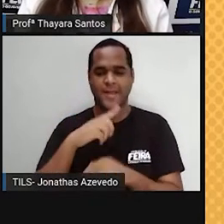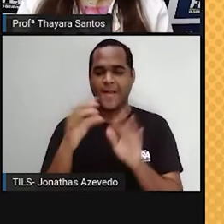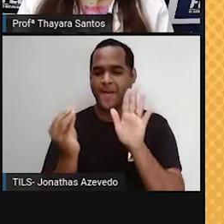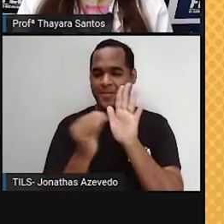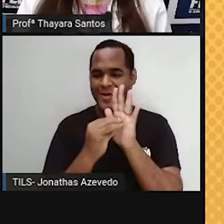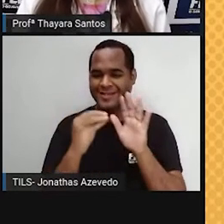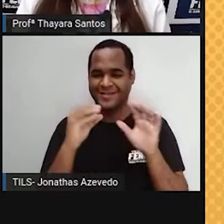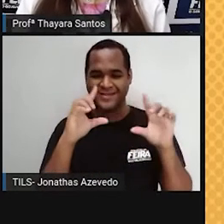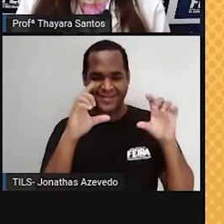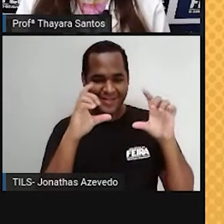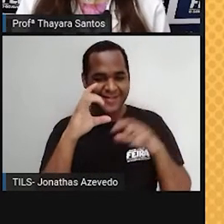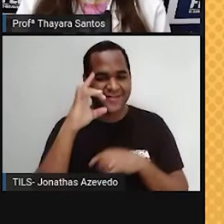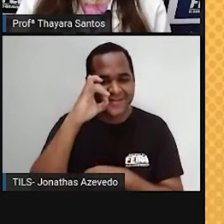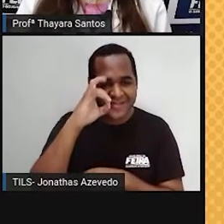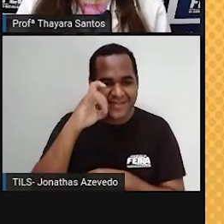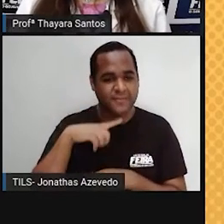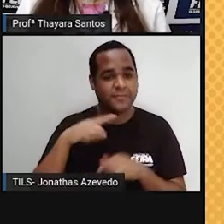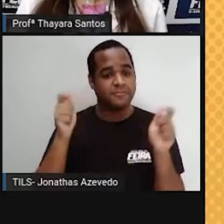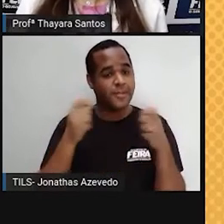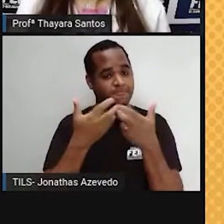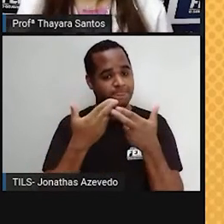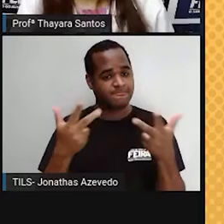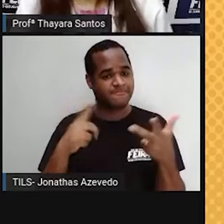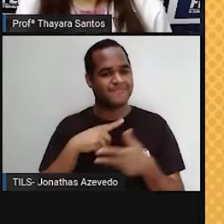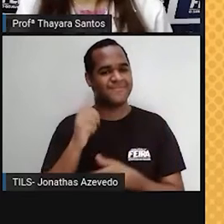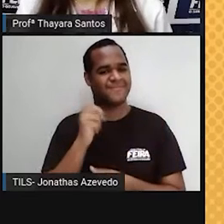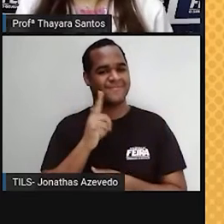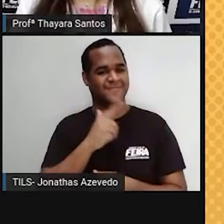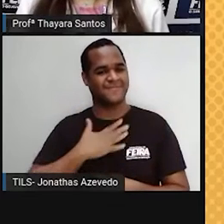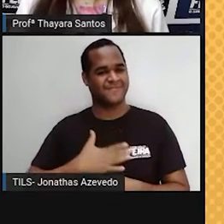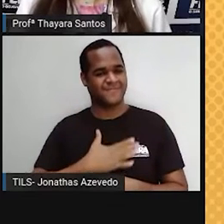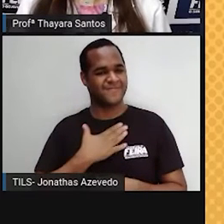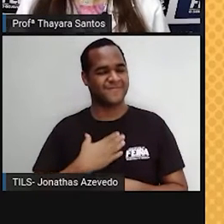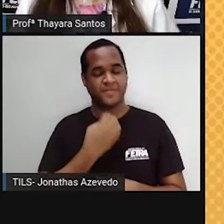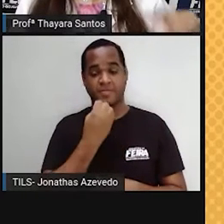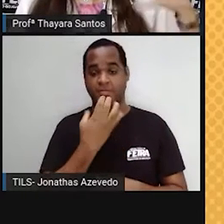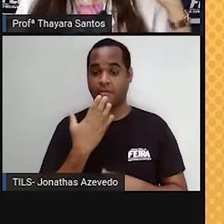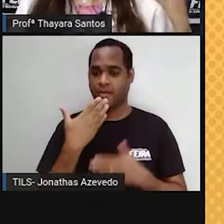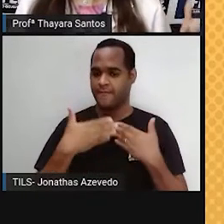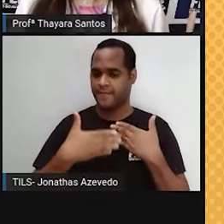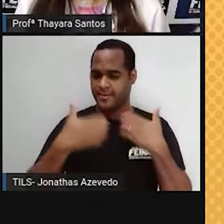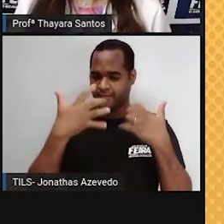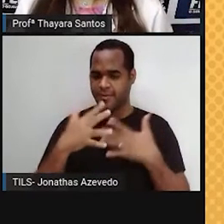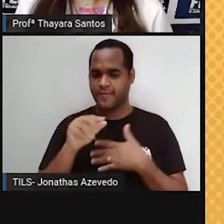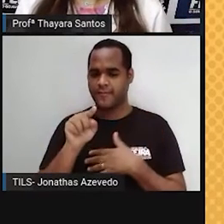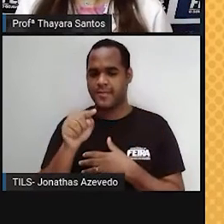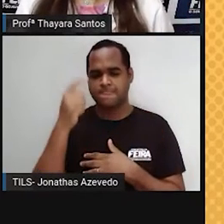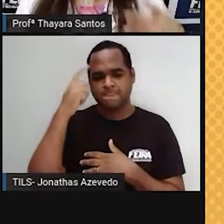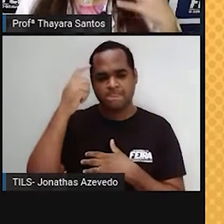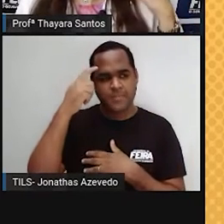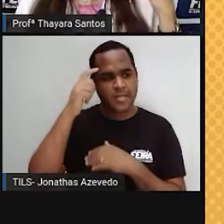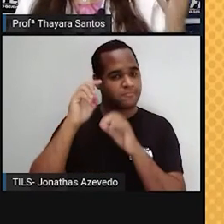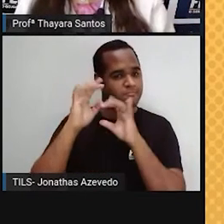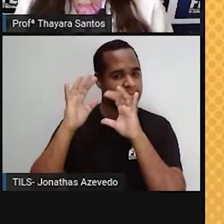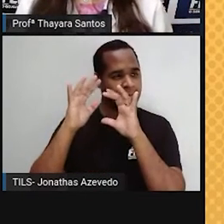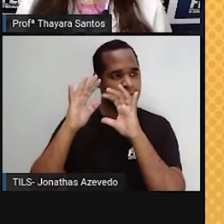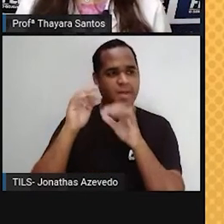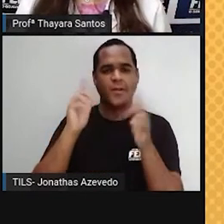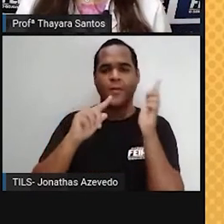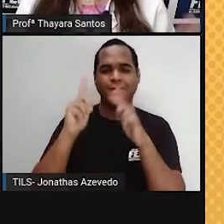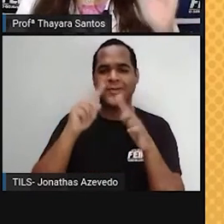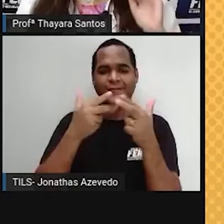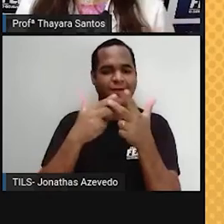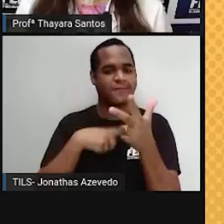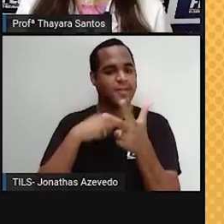eu vou adorar ver as produções de vocês, tá bom? Vamos lá, então, prosseguir. Agora que vocês já usaram a criatividade para imaginar como é